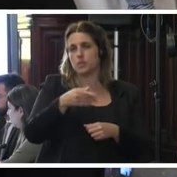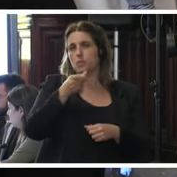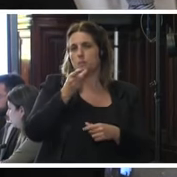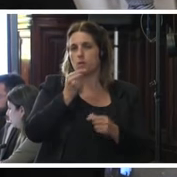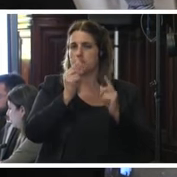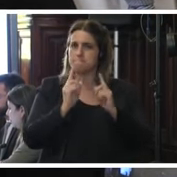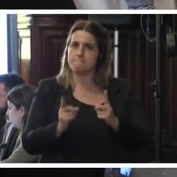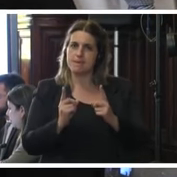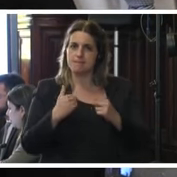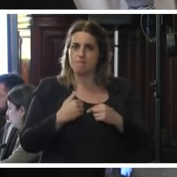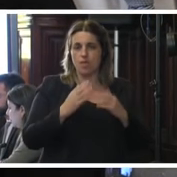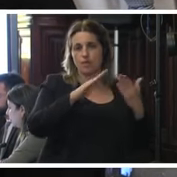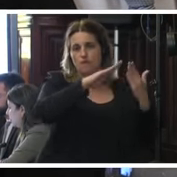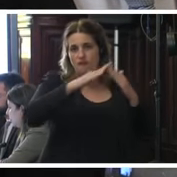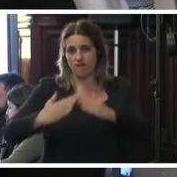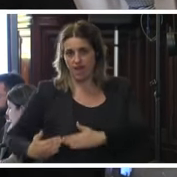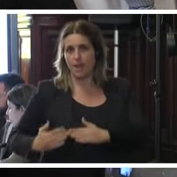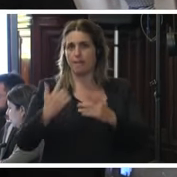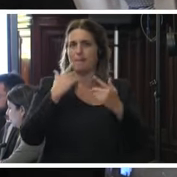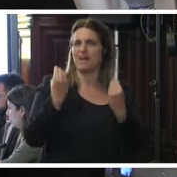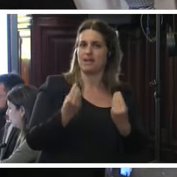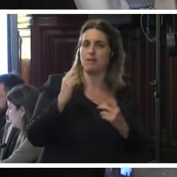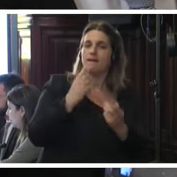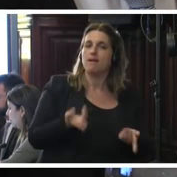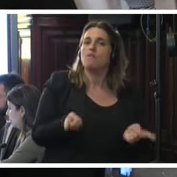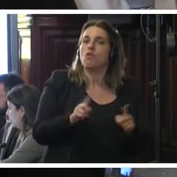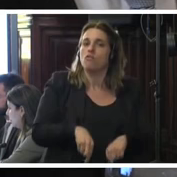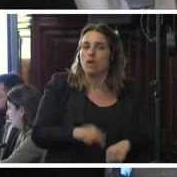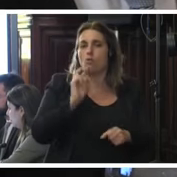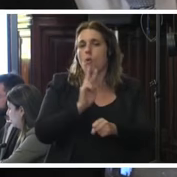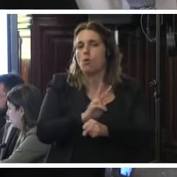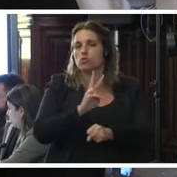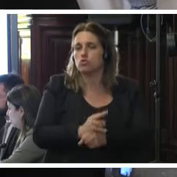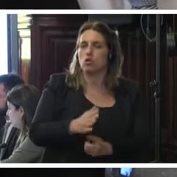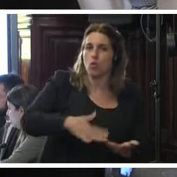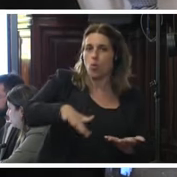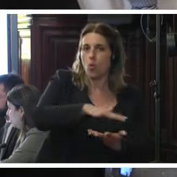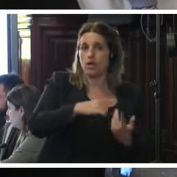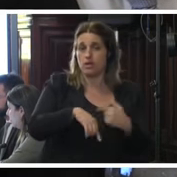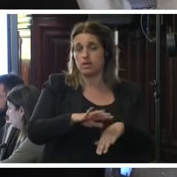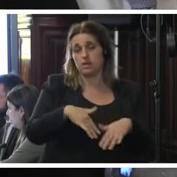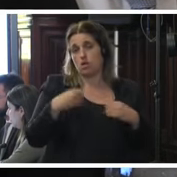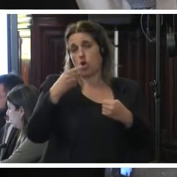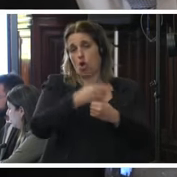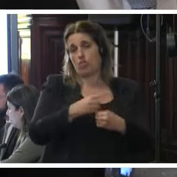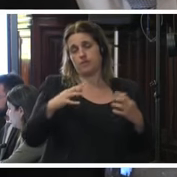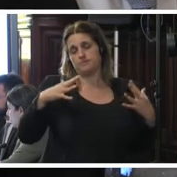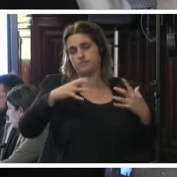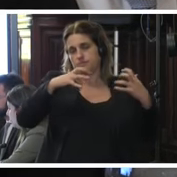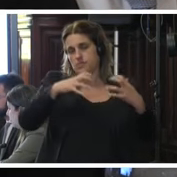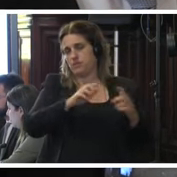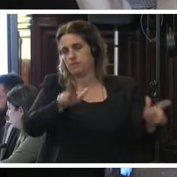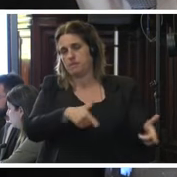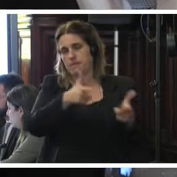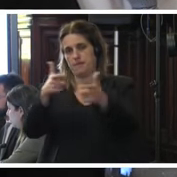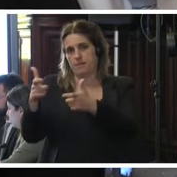de retomar o controle do território e evitar confrontos armados. Desde então, 38 UPPs foram instaladas,